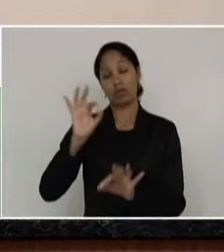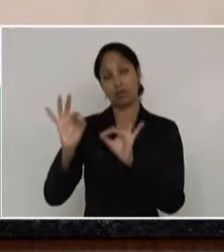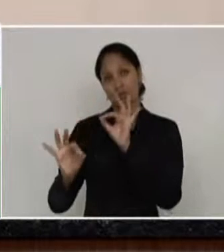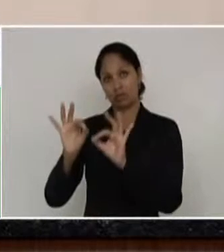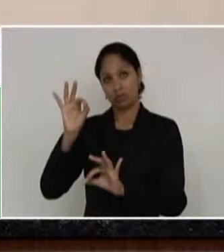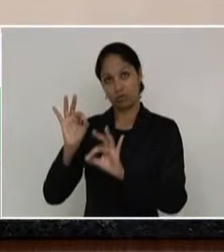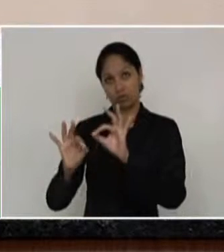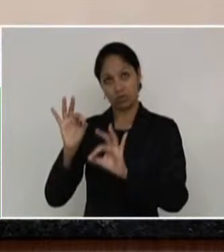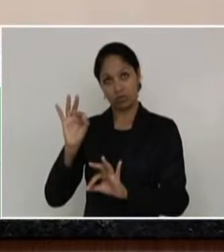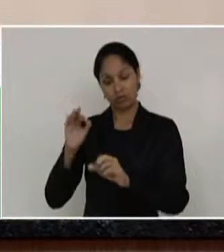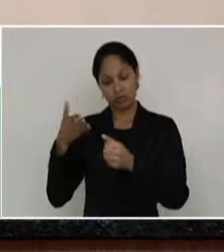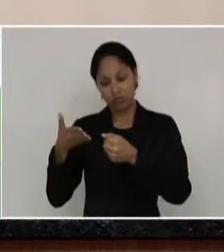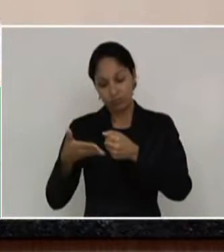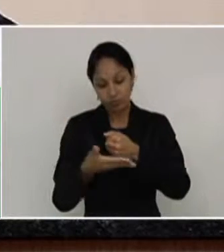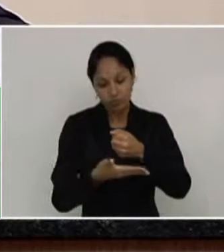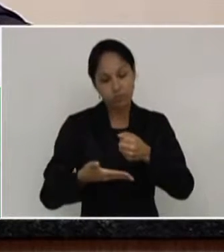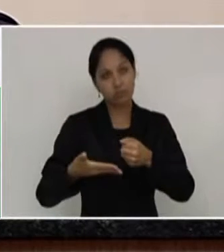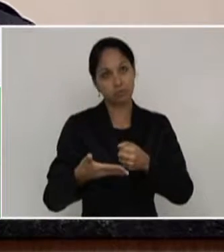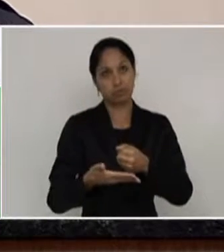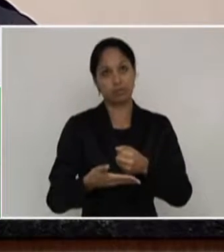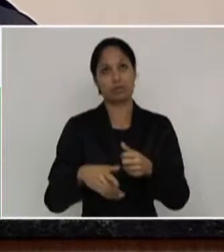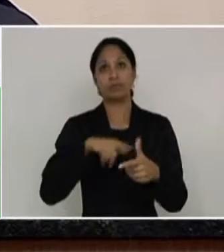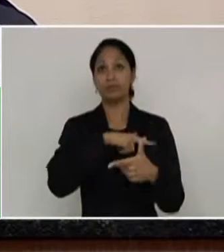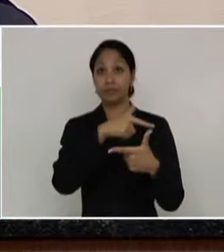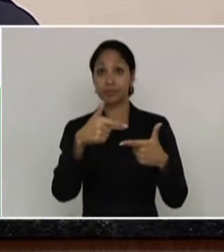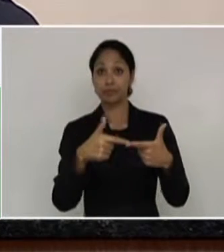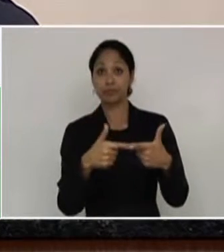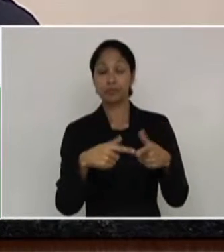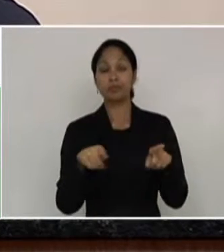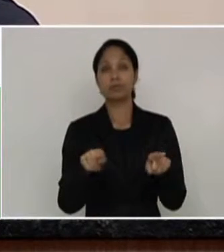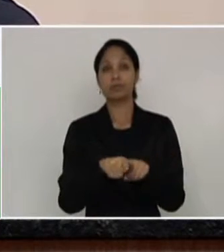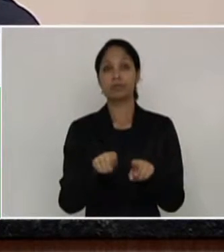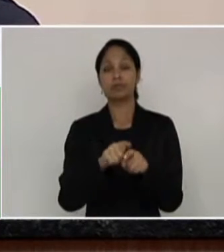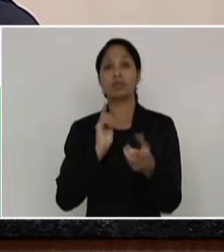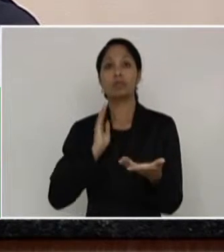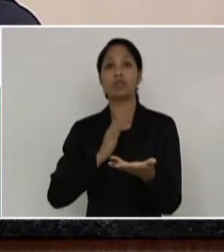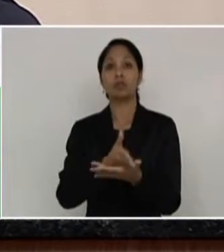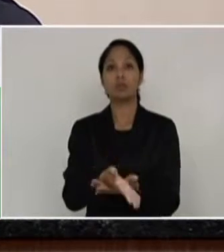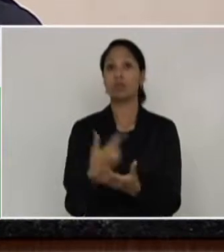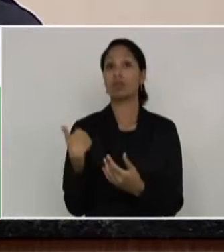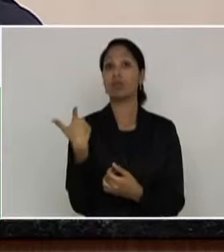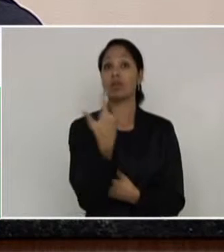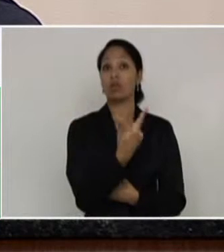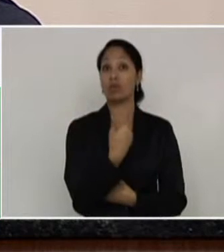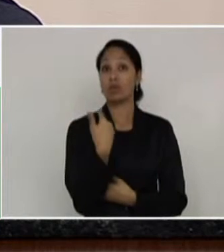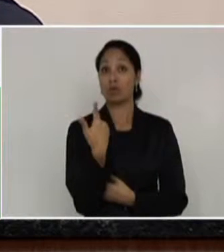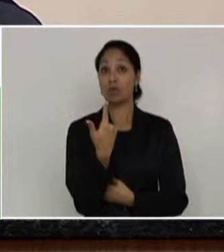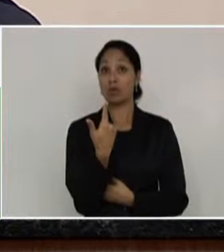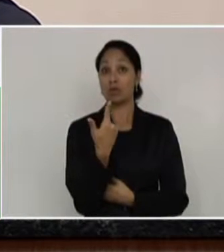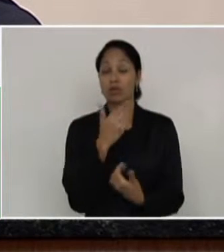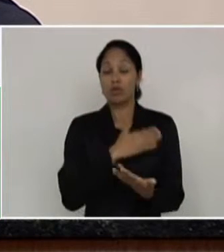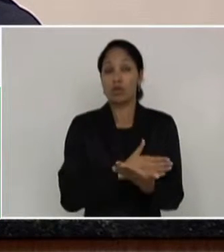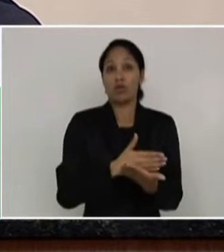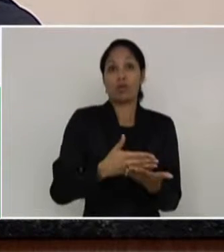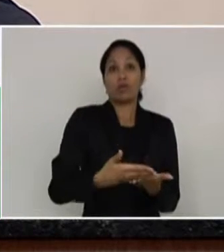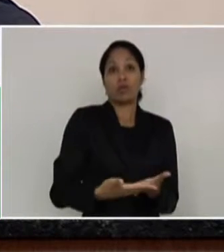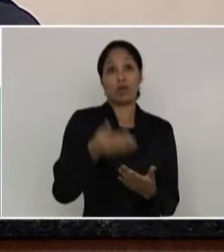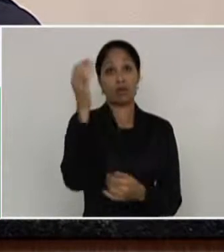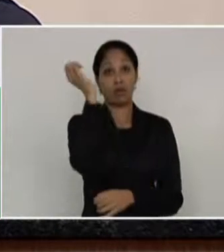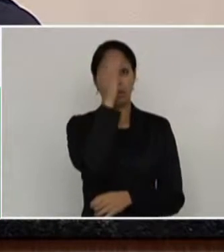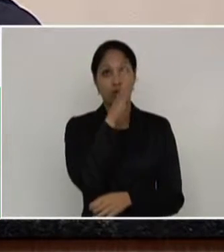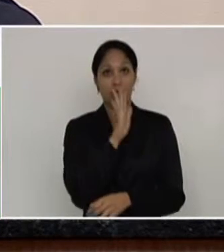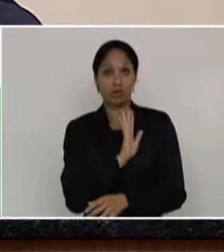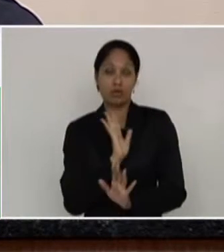está embasada em segundo que se aprovado nós estaremos implantando no brasil de uma forma